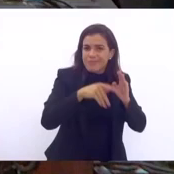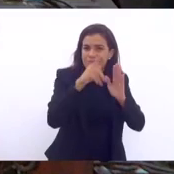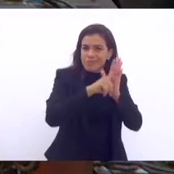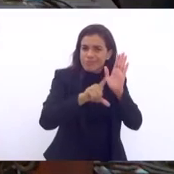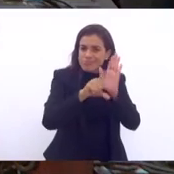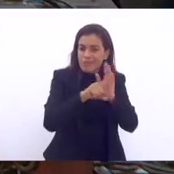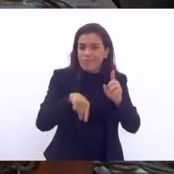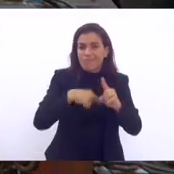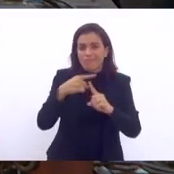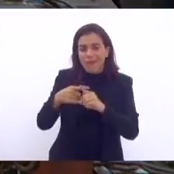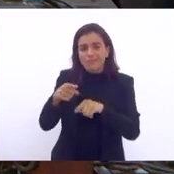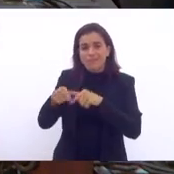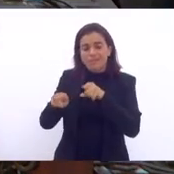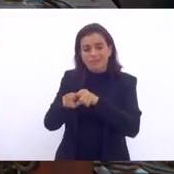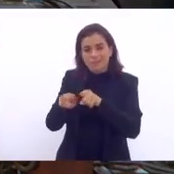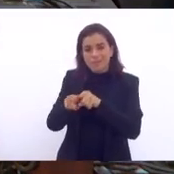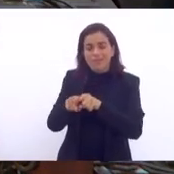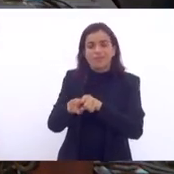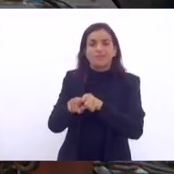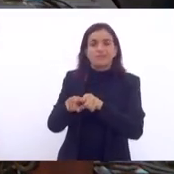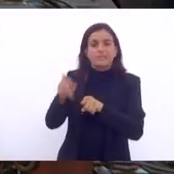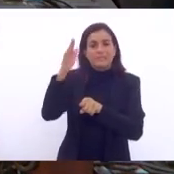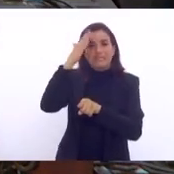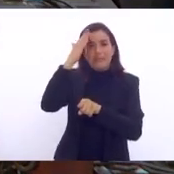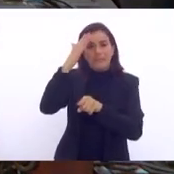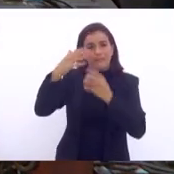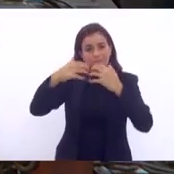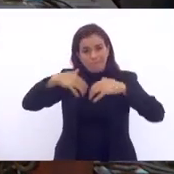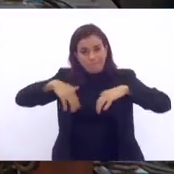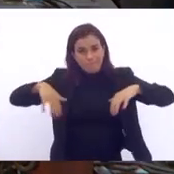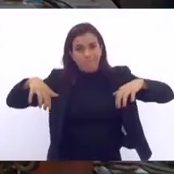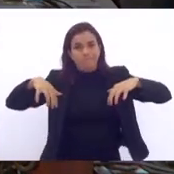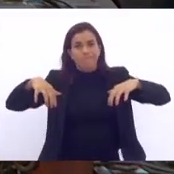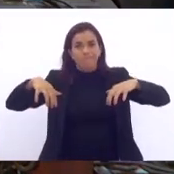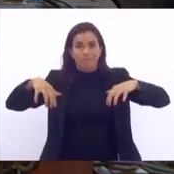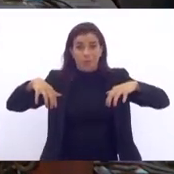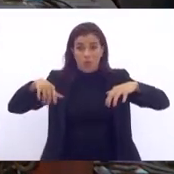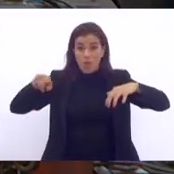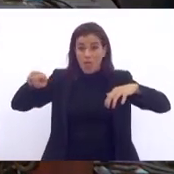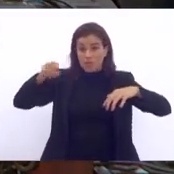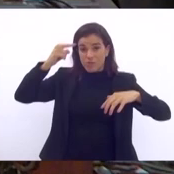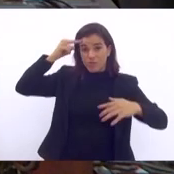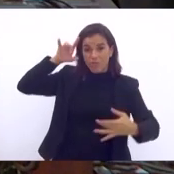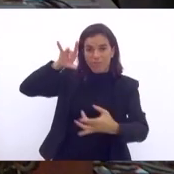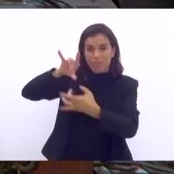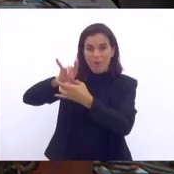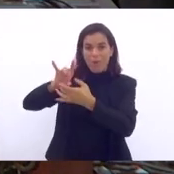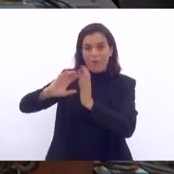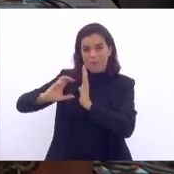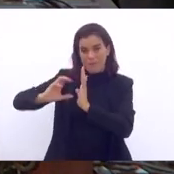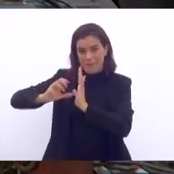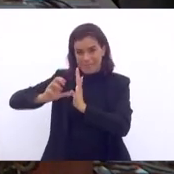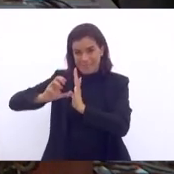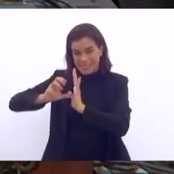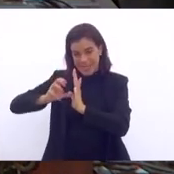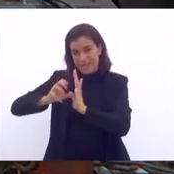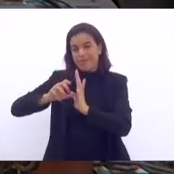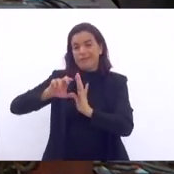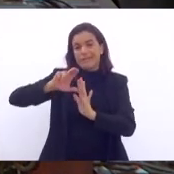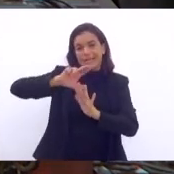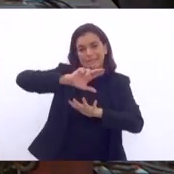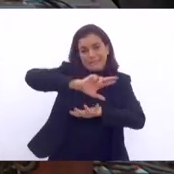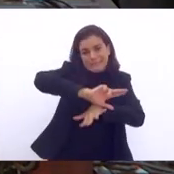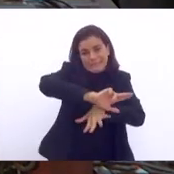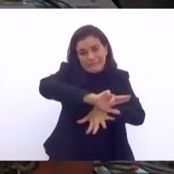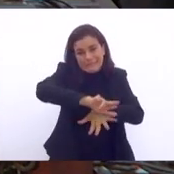tudo, sabendo separar o teu idealismo partidário nas diversas correntes partidárias que temos